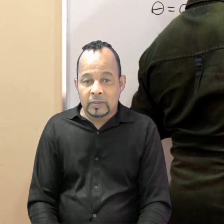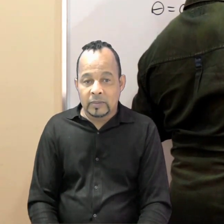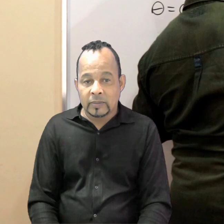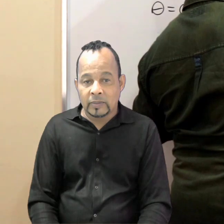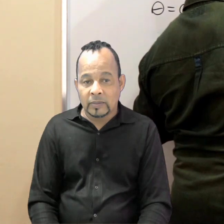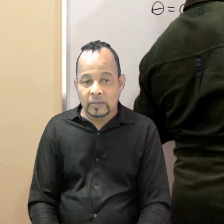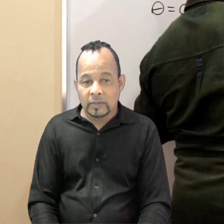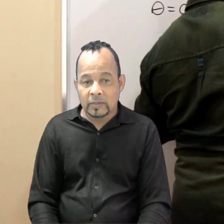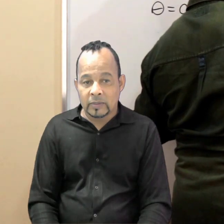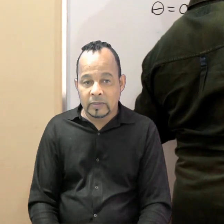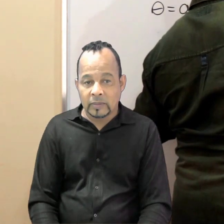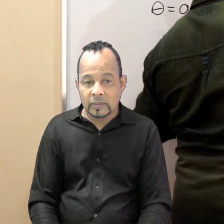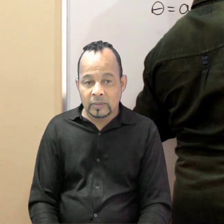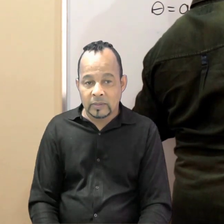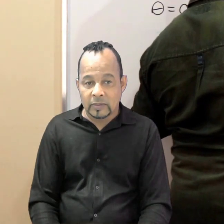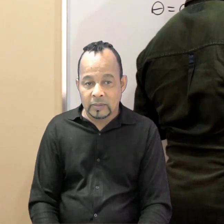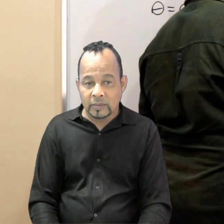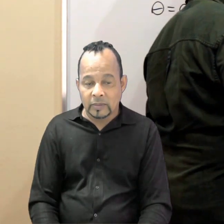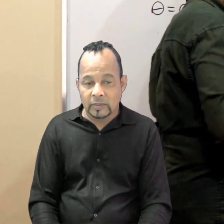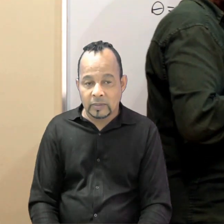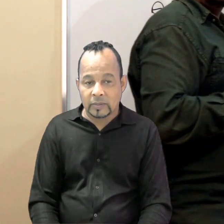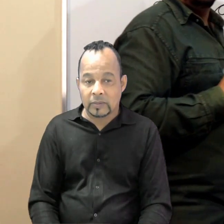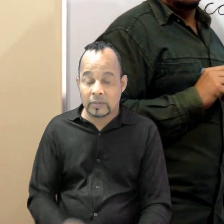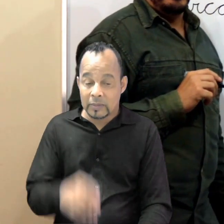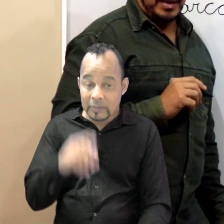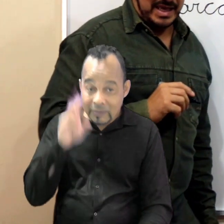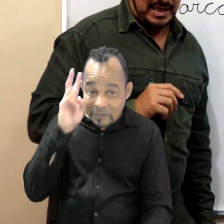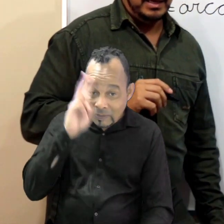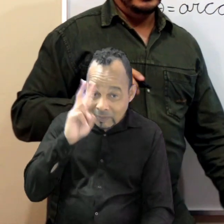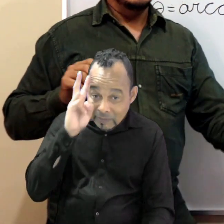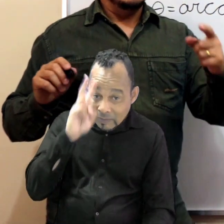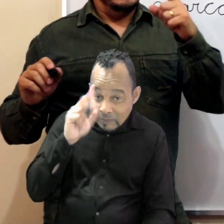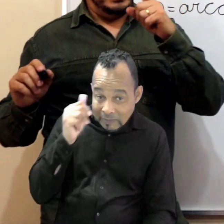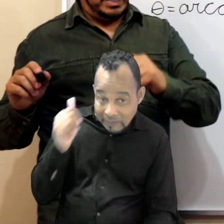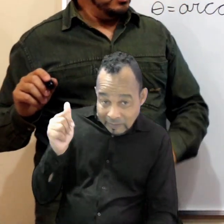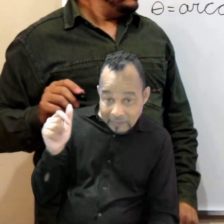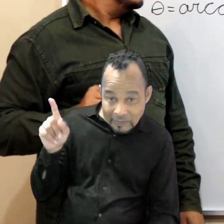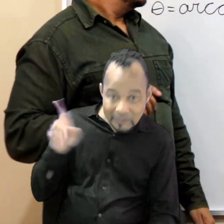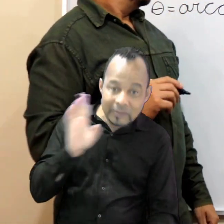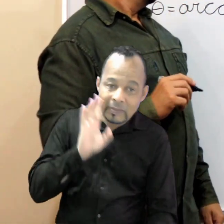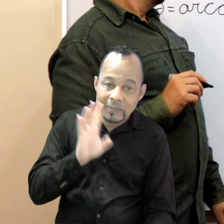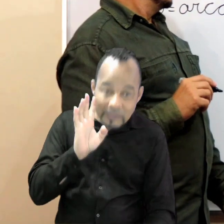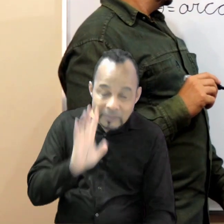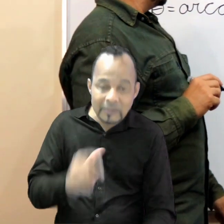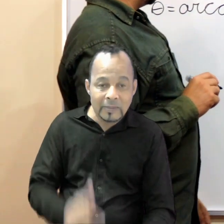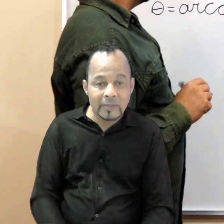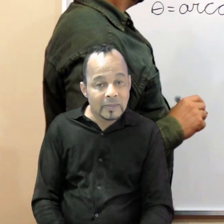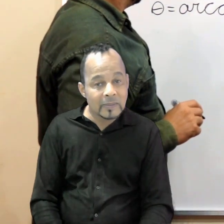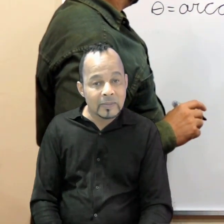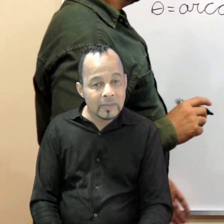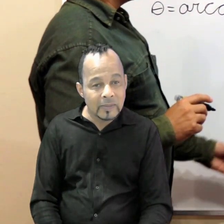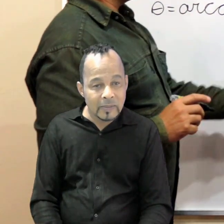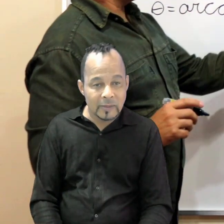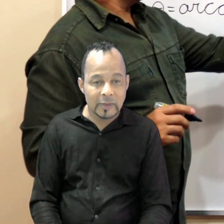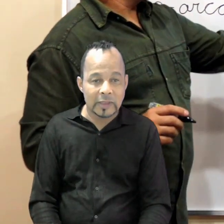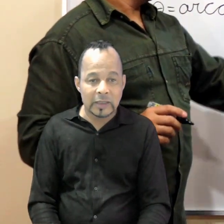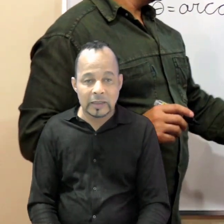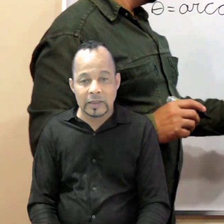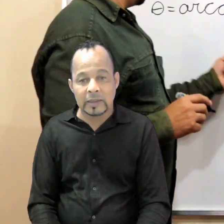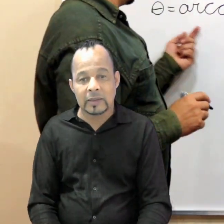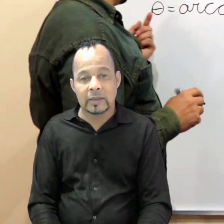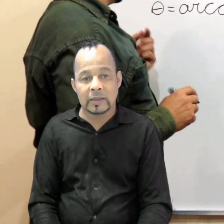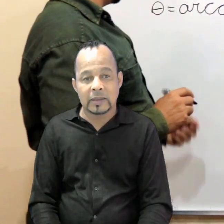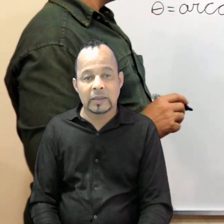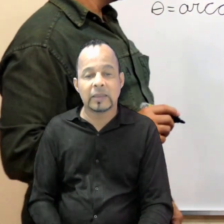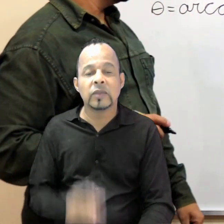dividido por módulo de A, módulo de B. Legal? Muito bem. Pessoal, eu tenho tudo